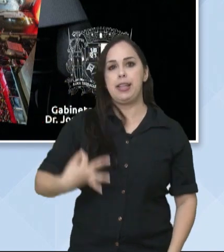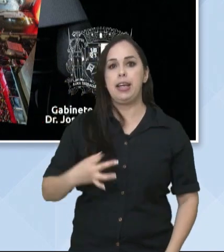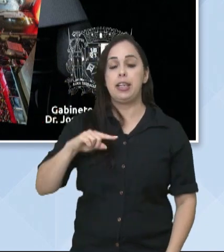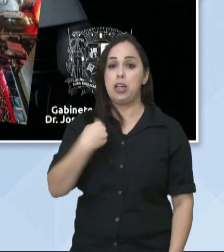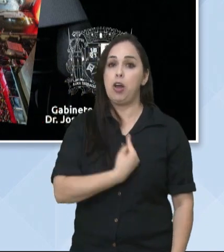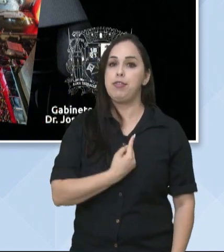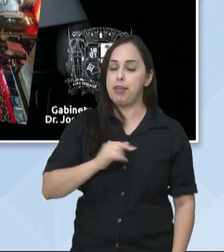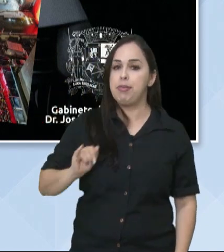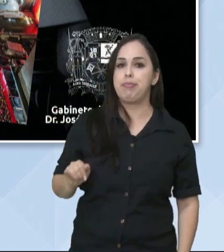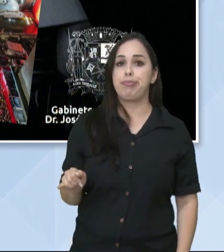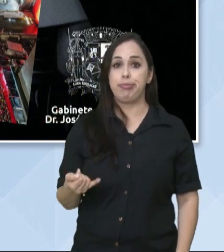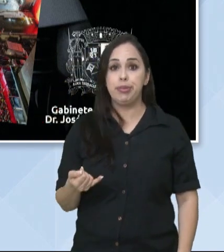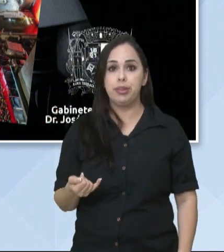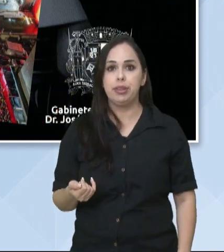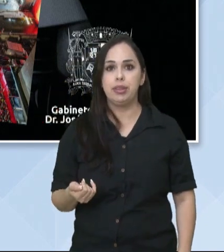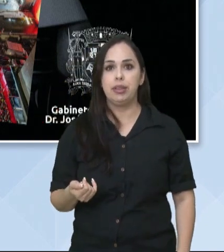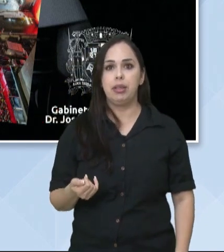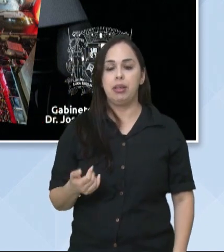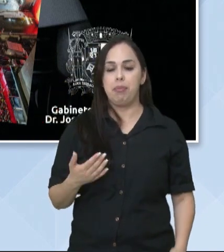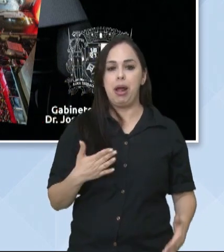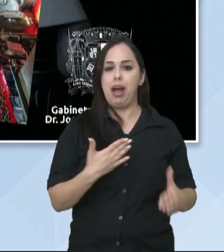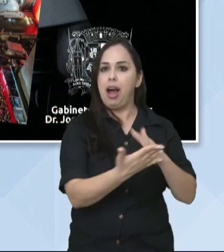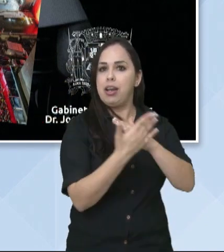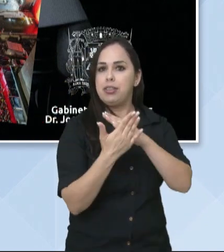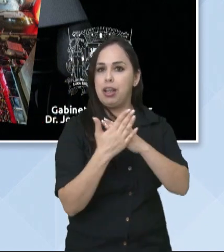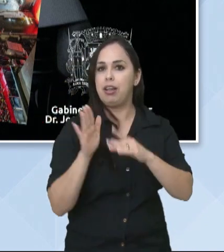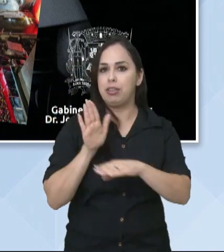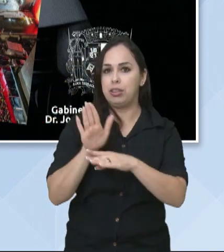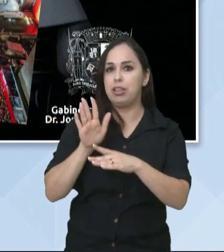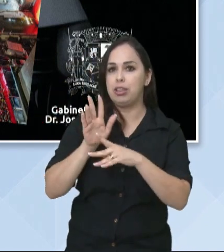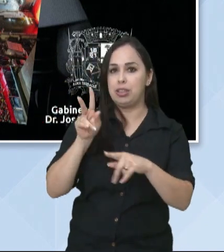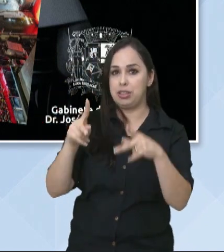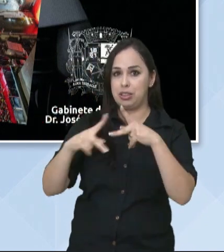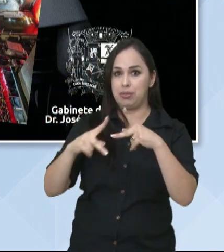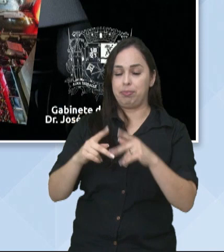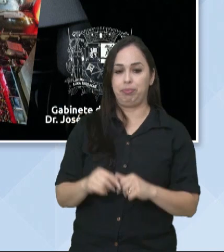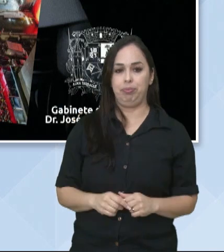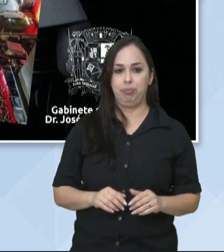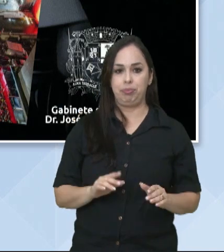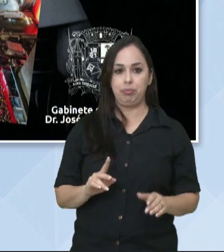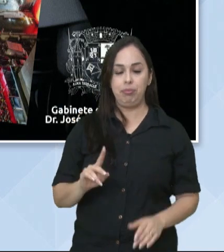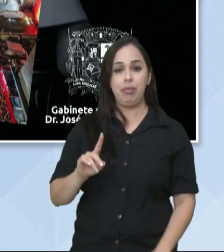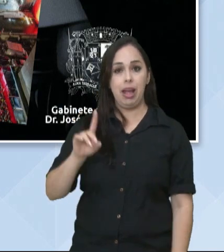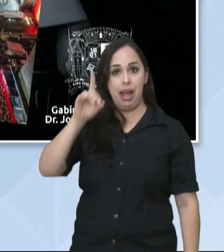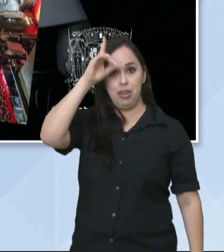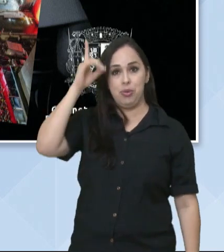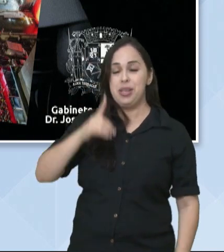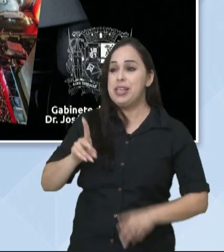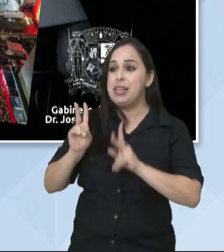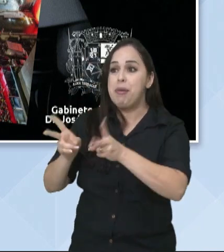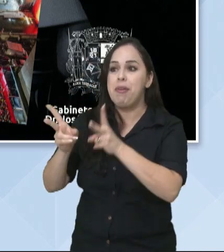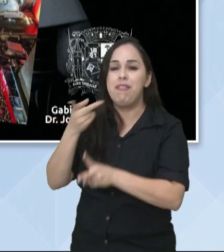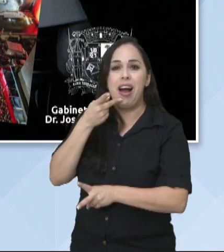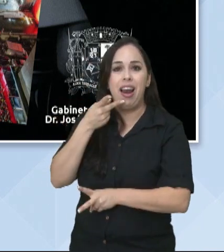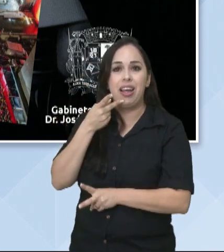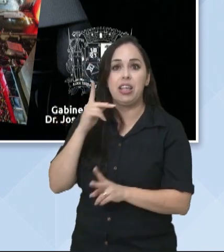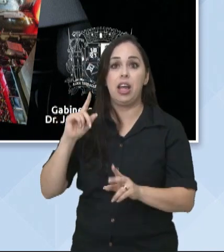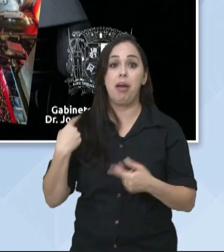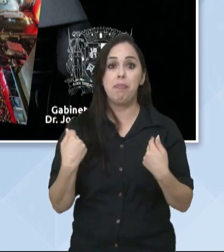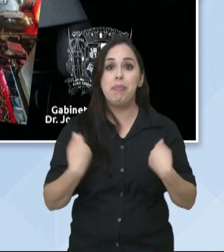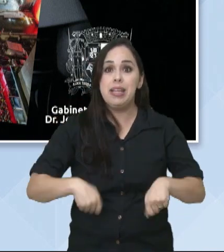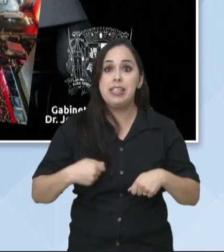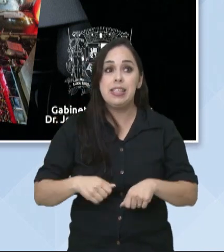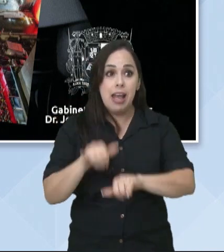colher frutos para São José dos Campos, porque a Dulce sempre fala, a gente tem que falar mais de São José, mas foi importante a gente fazer essa